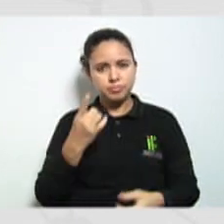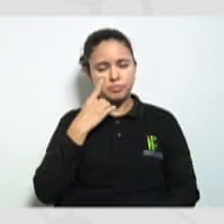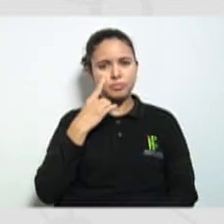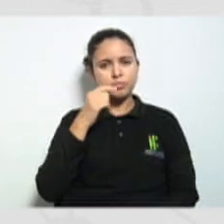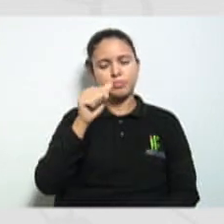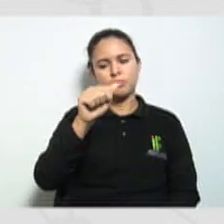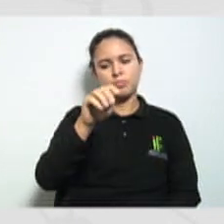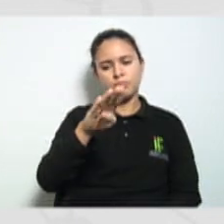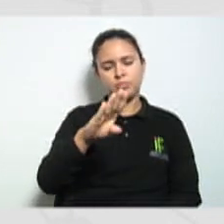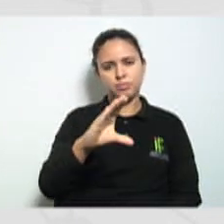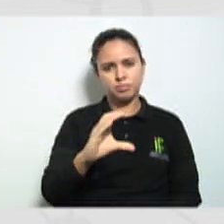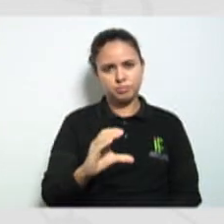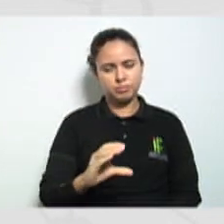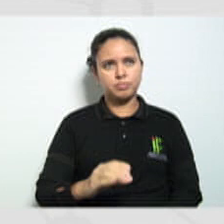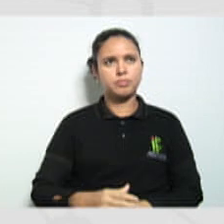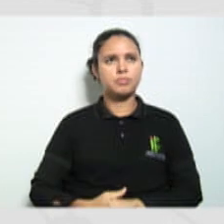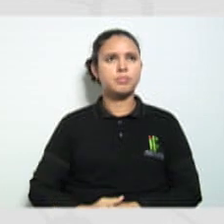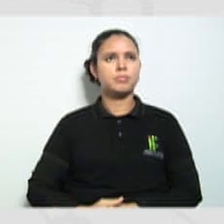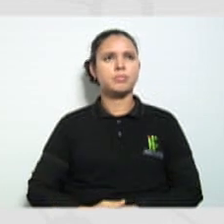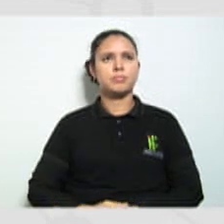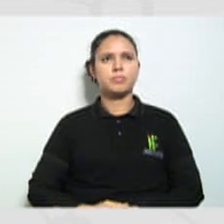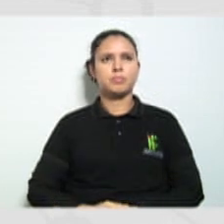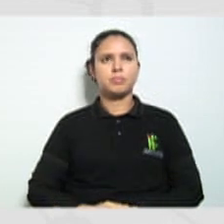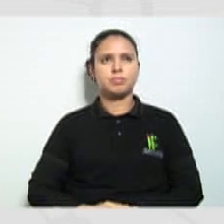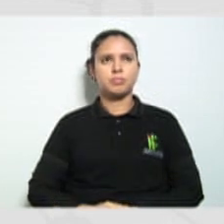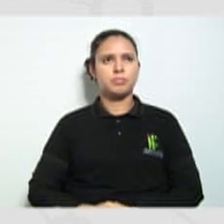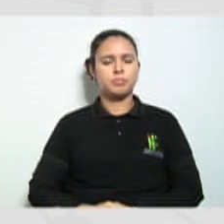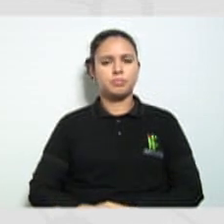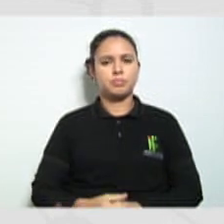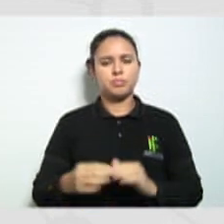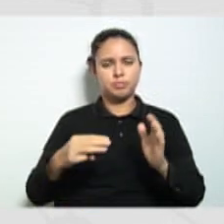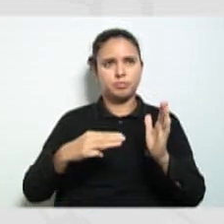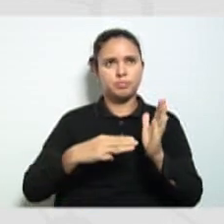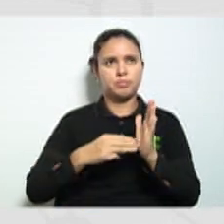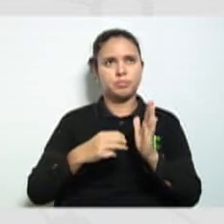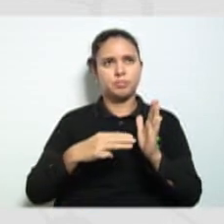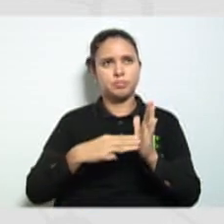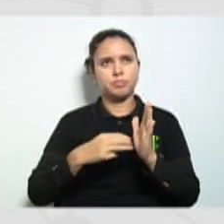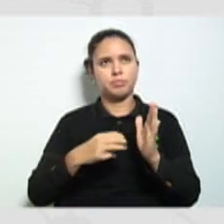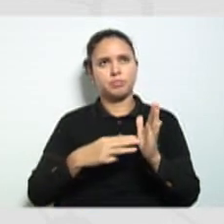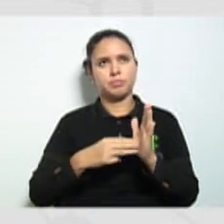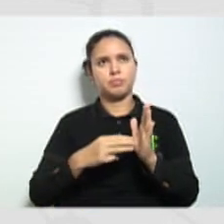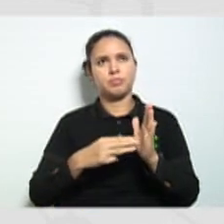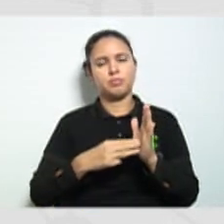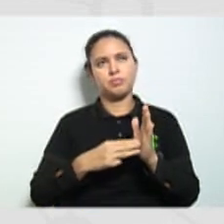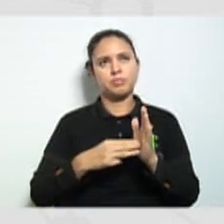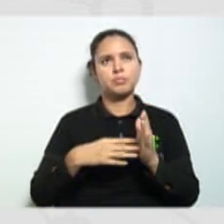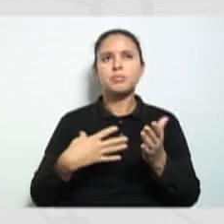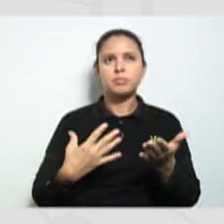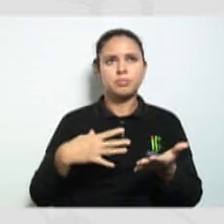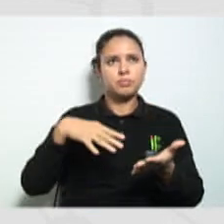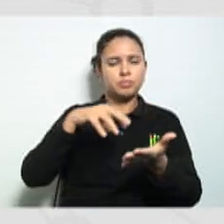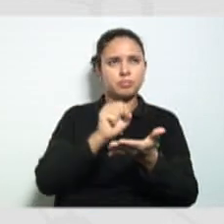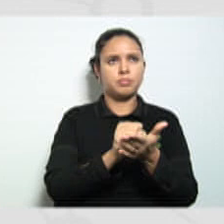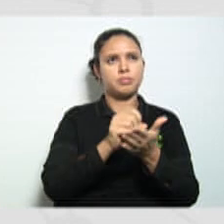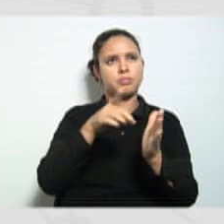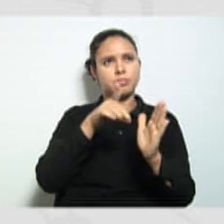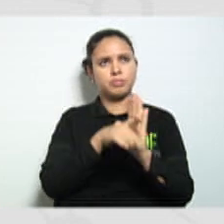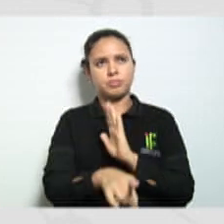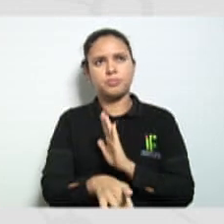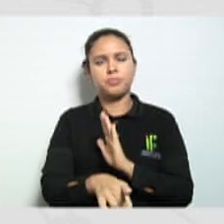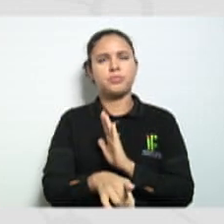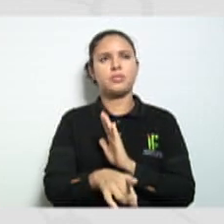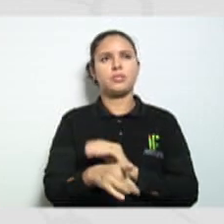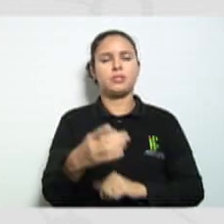várias opções. Nós temos aqui o método de escriturar débito, né? Como a